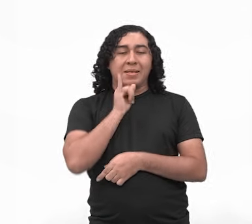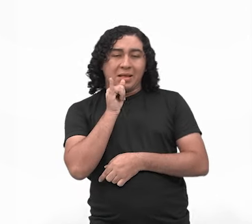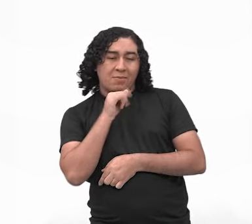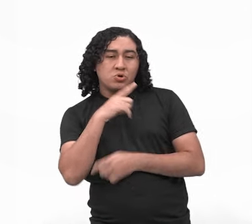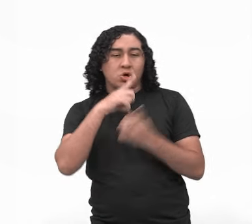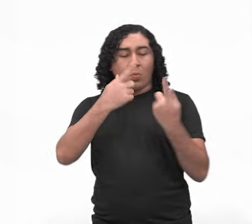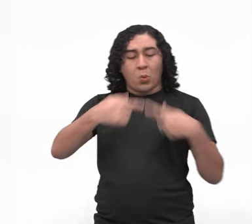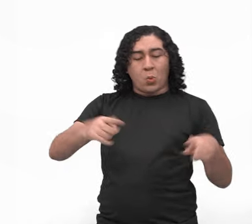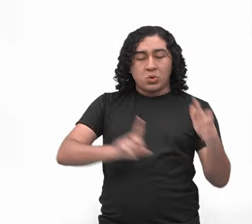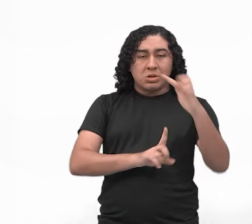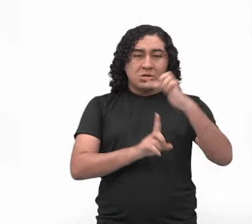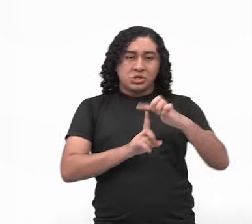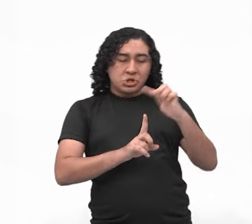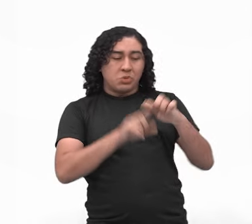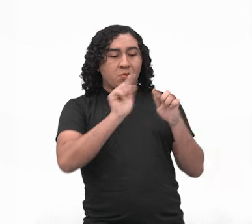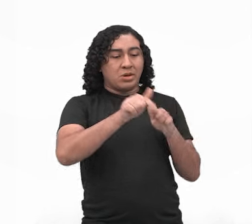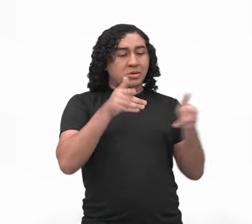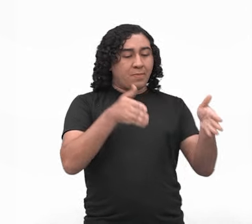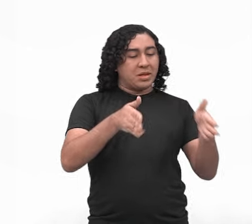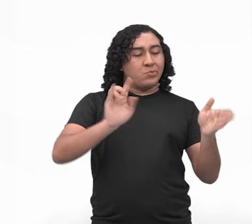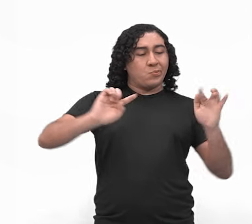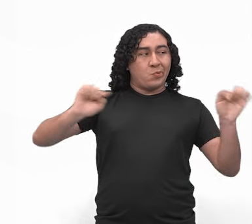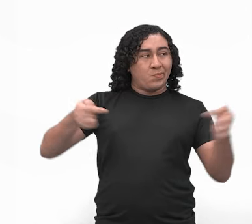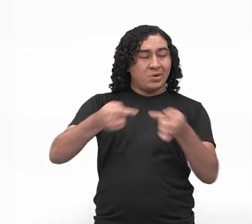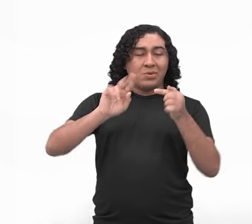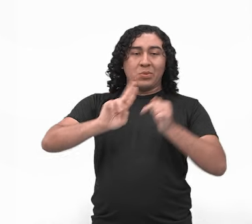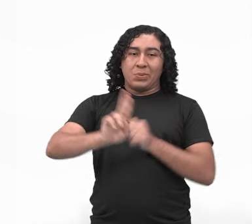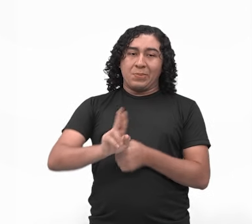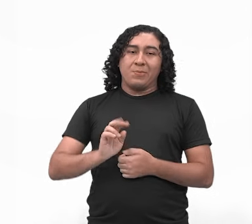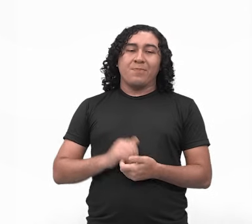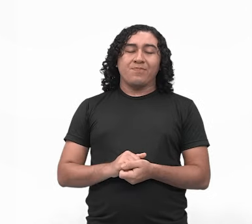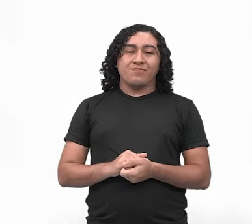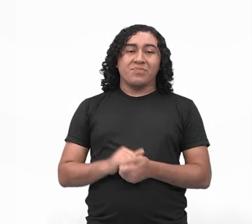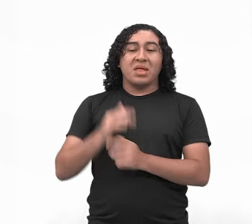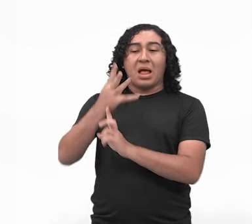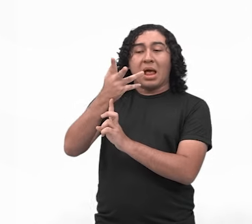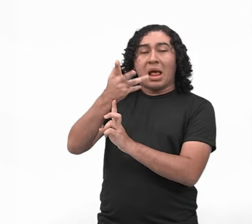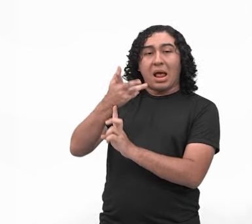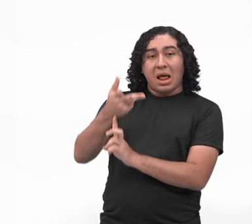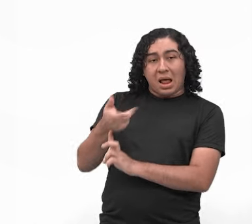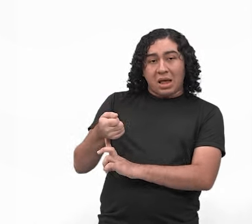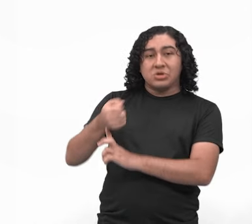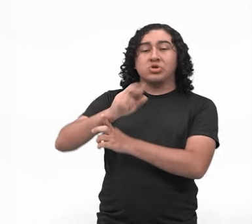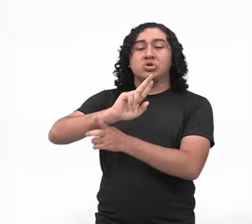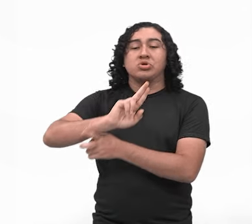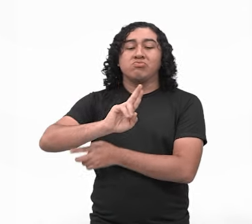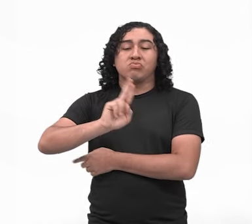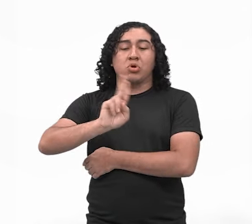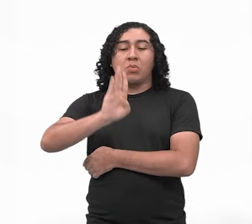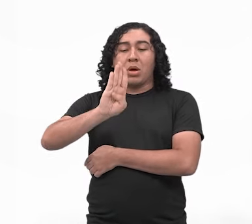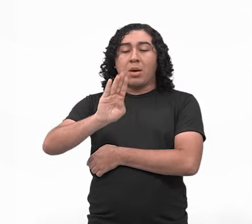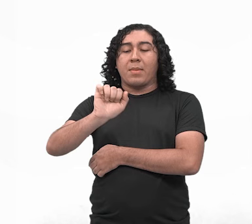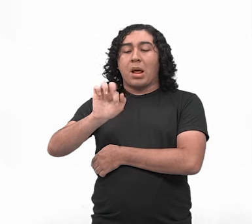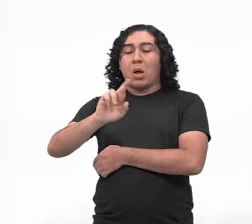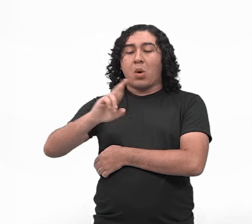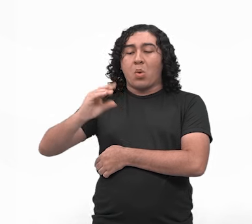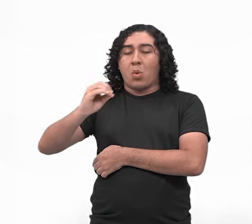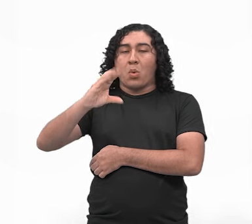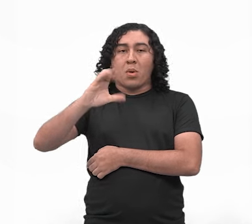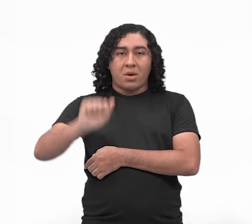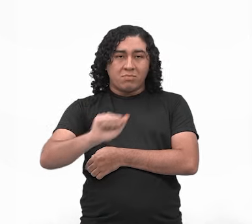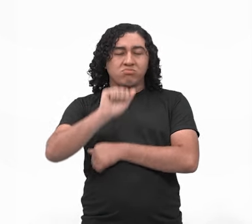gregoriana, madrigais e renascentistas. E aí a arte barroca, ela vem mudando esse